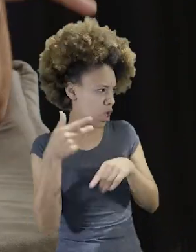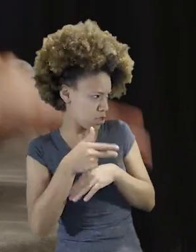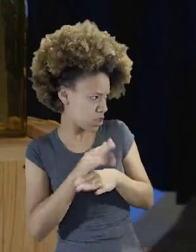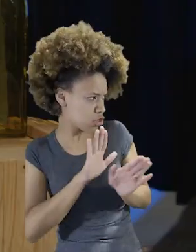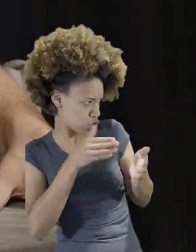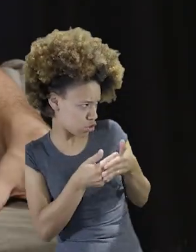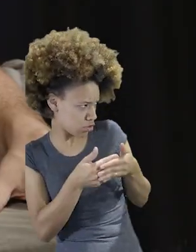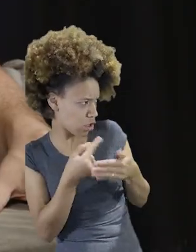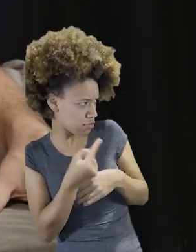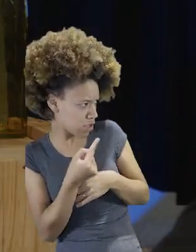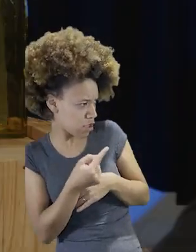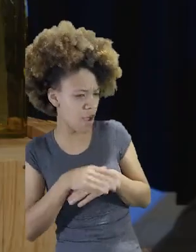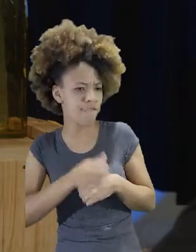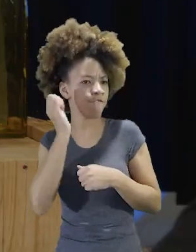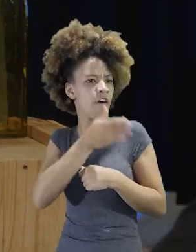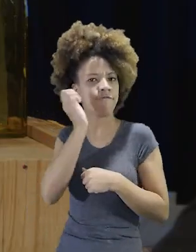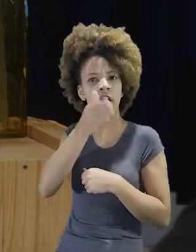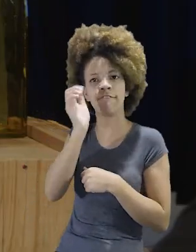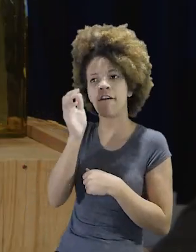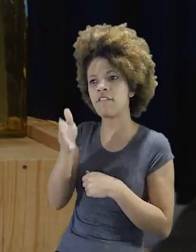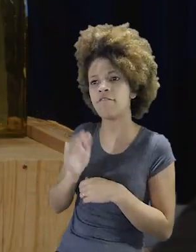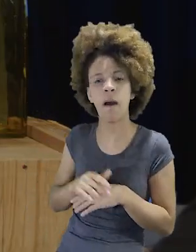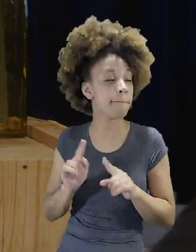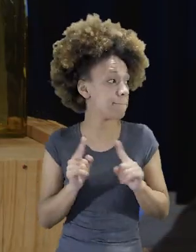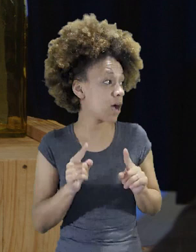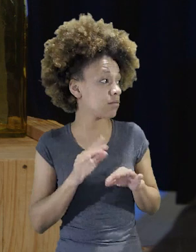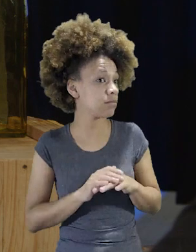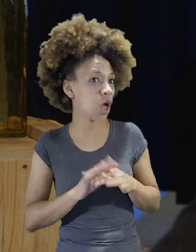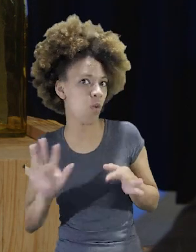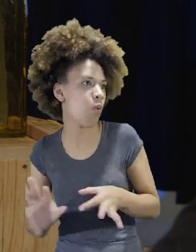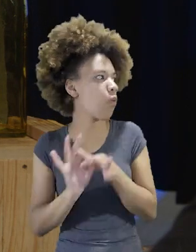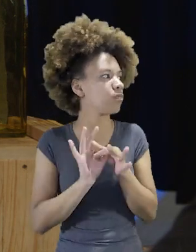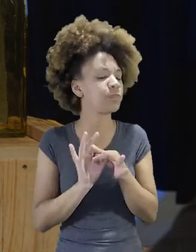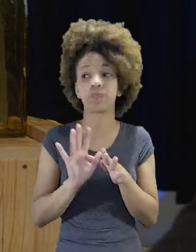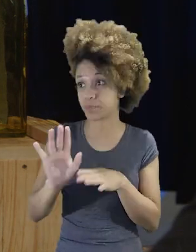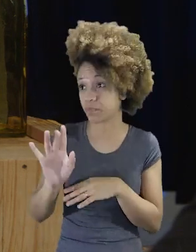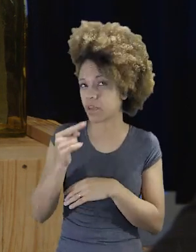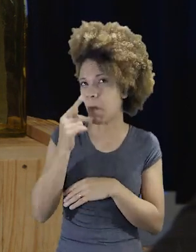mas tipo né que ligou tudo não eu acho que assim absolutamente